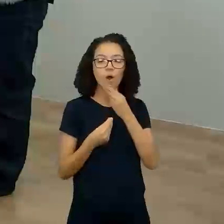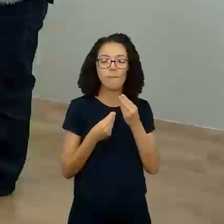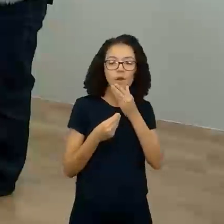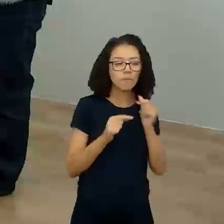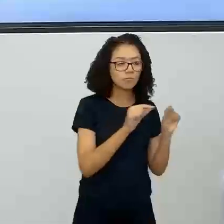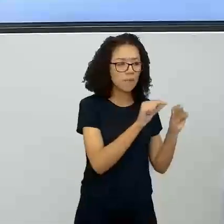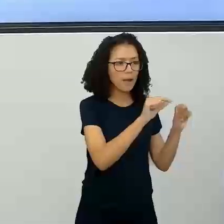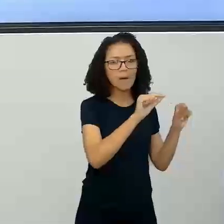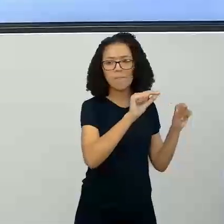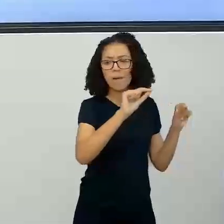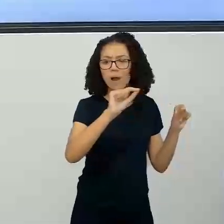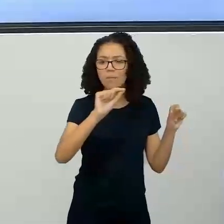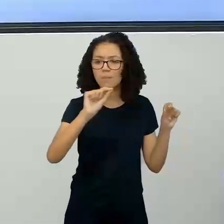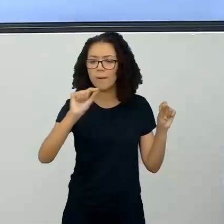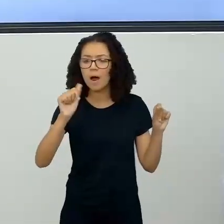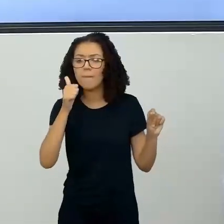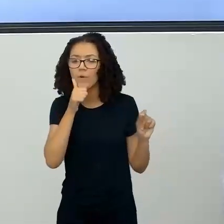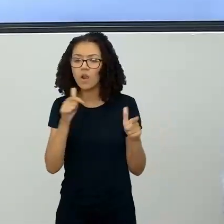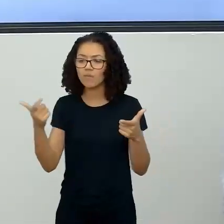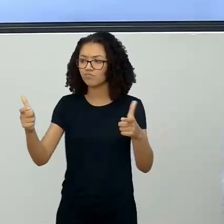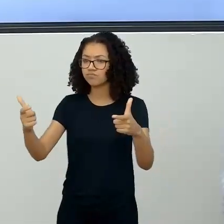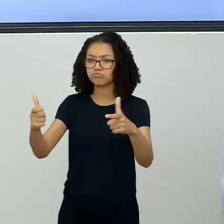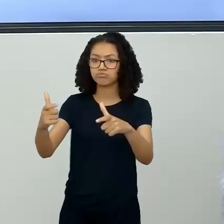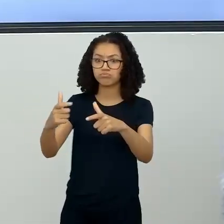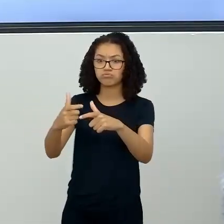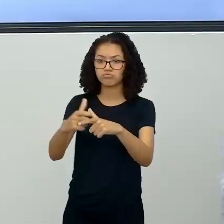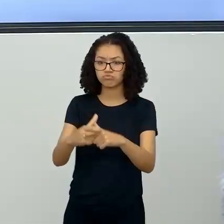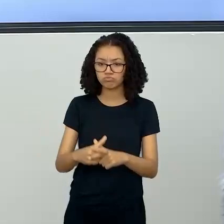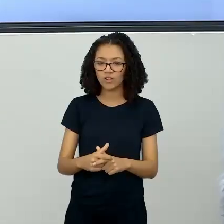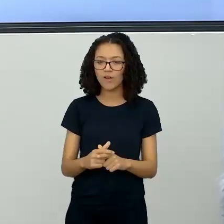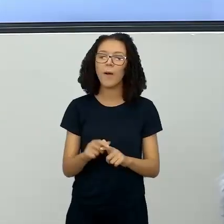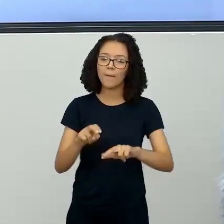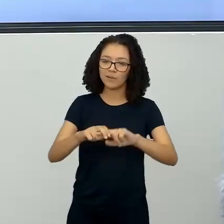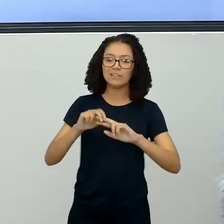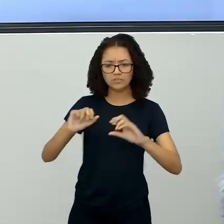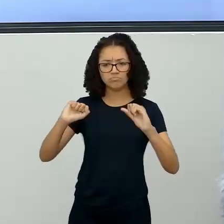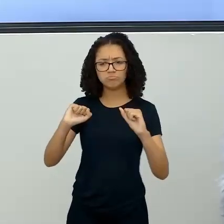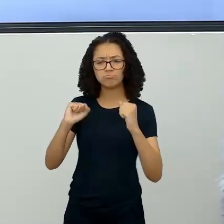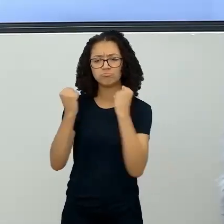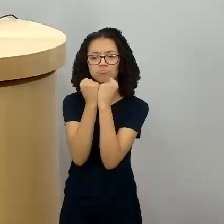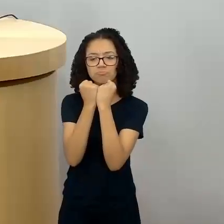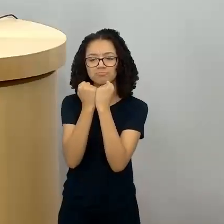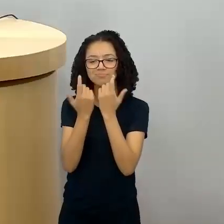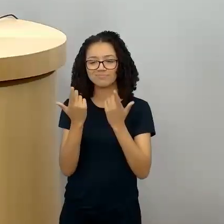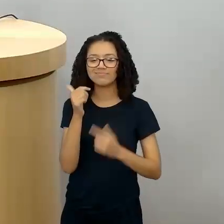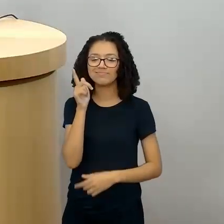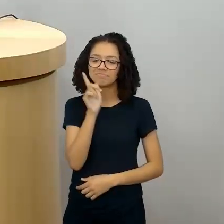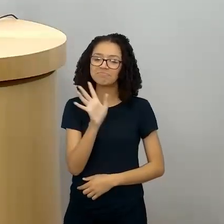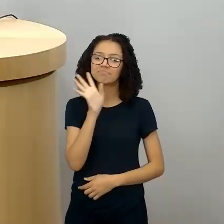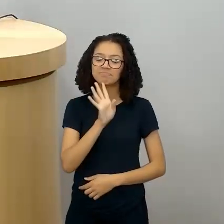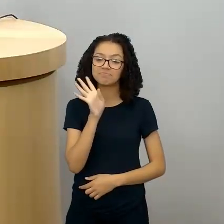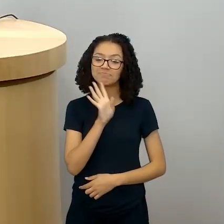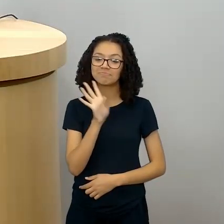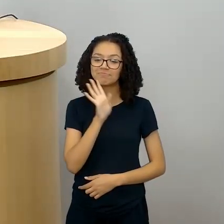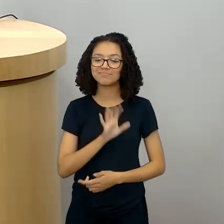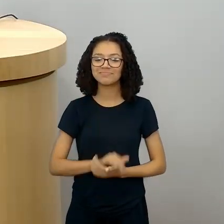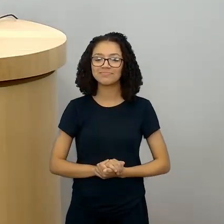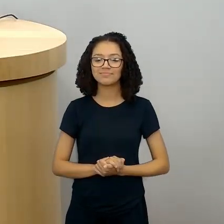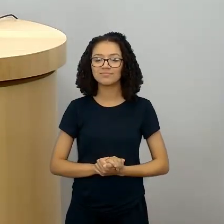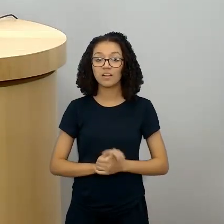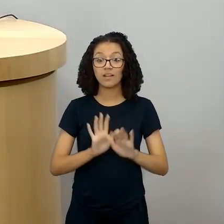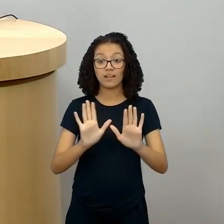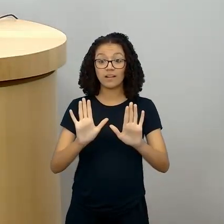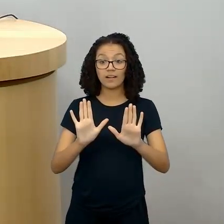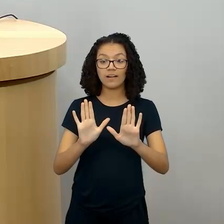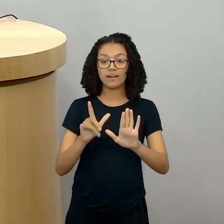Então, acho que isso é interessante. Muito legal, né? Muito legal. Só voltando um pouquinho,